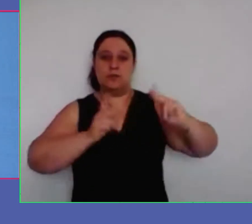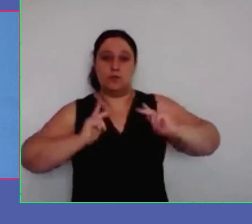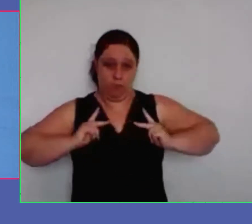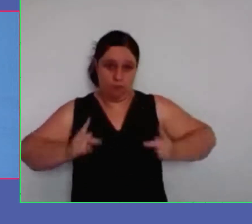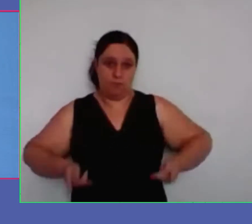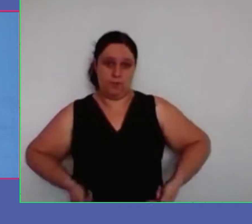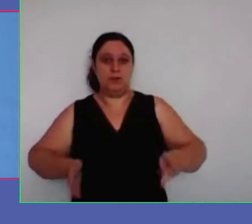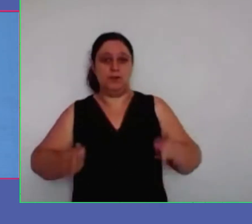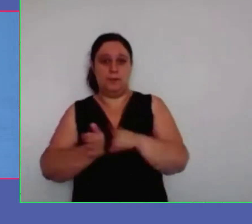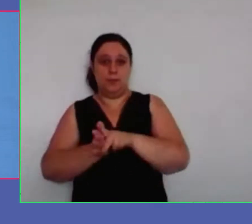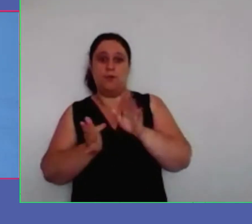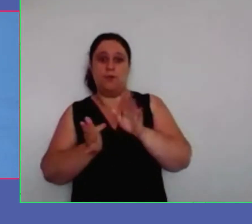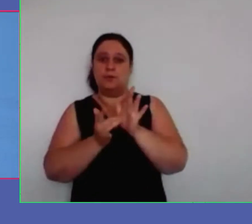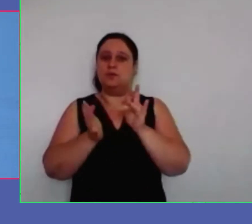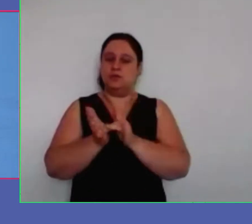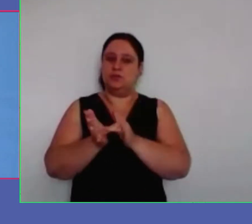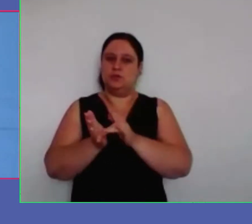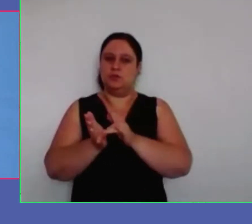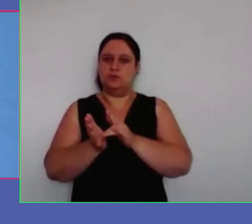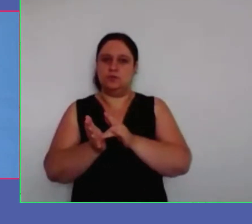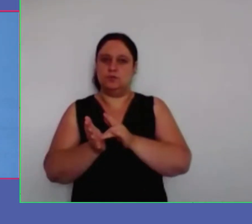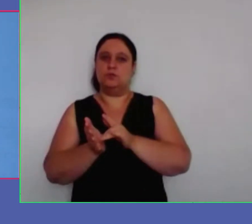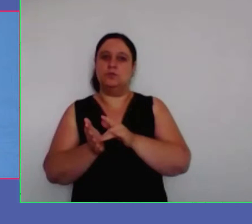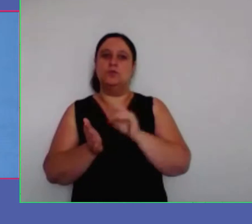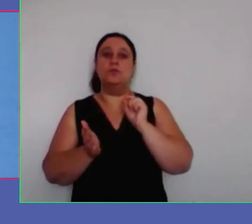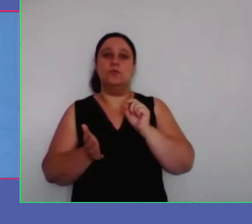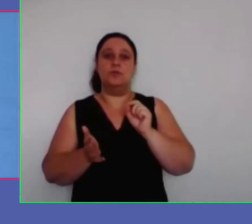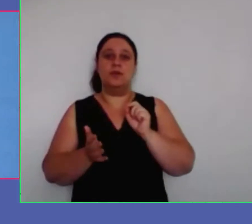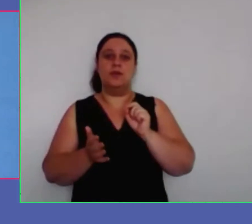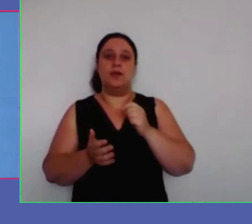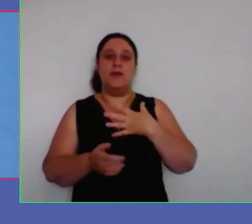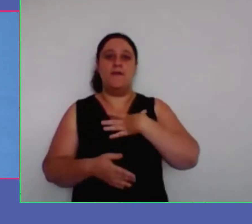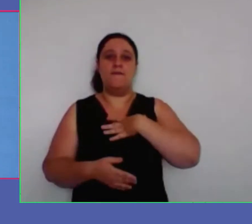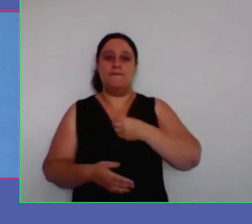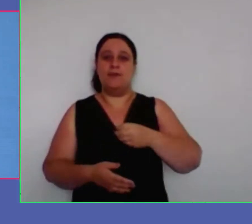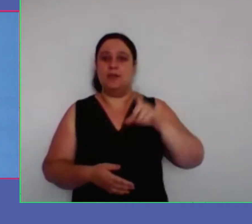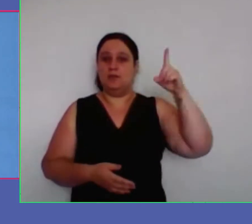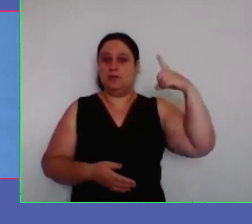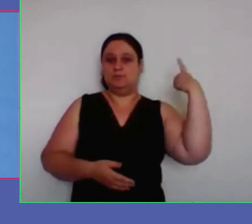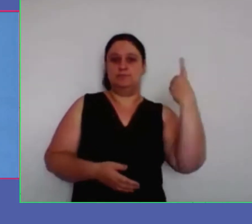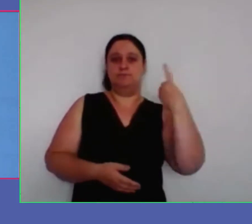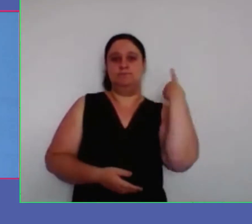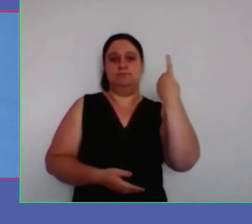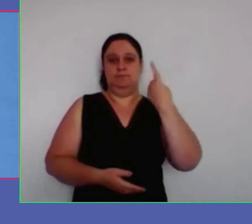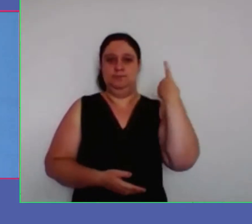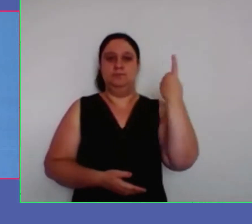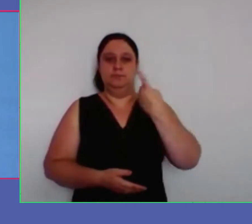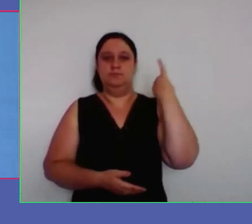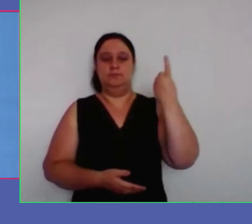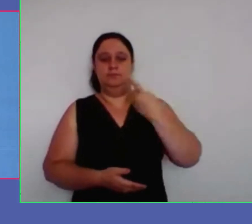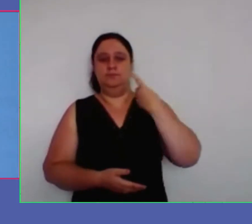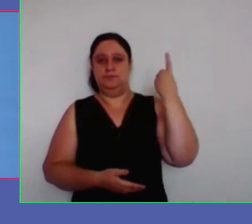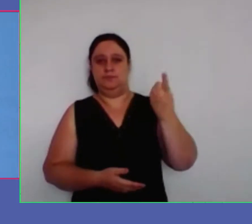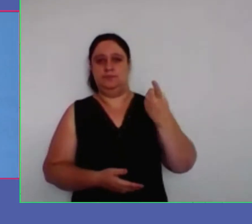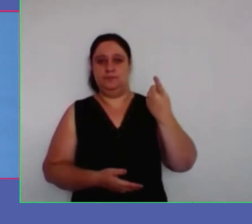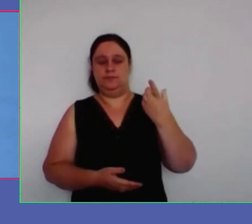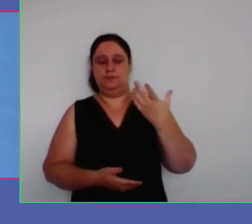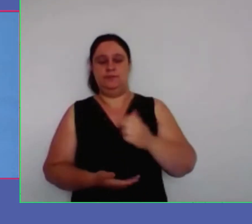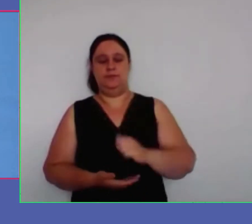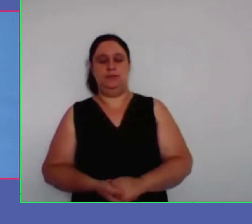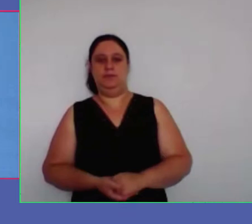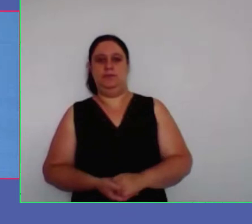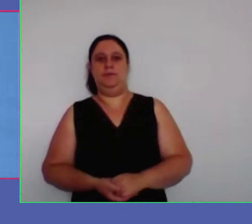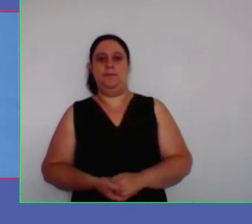ele veio da descendência de Davi. Ele é o filho de Davi. E o filho